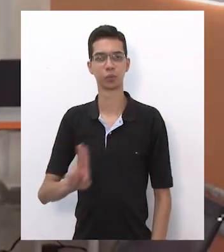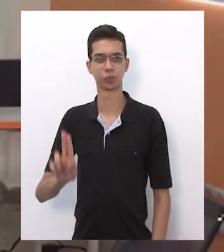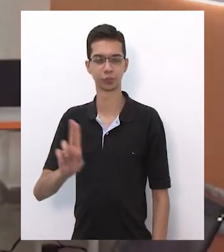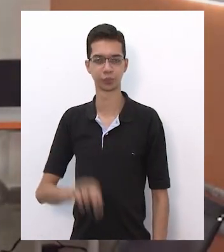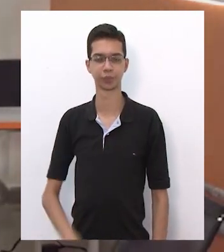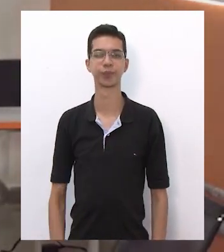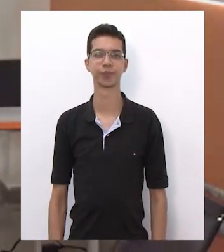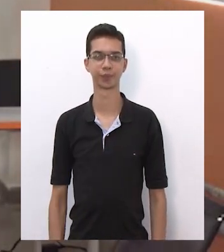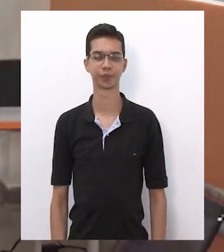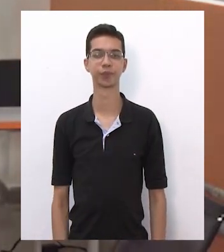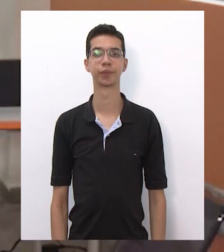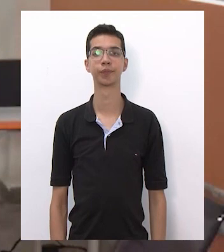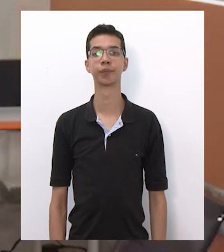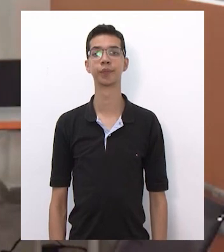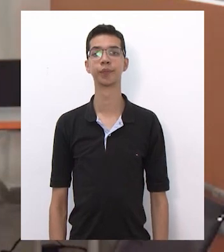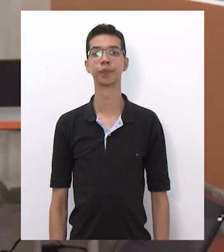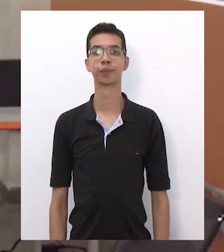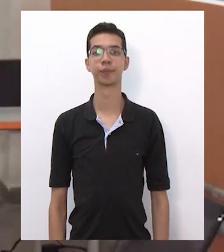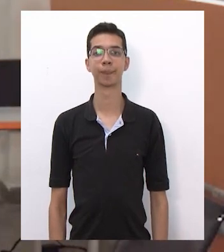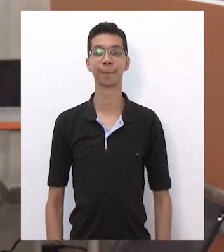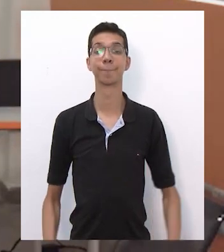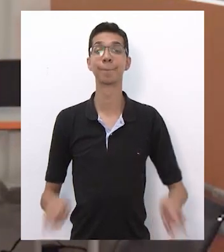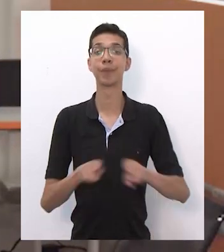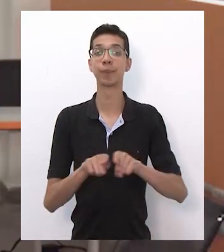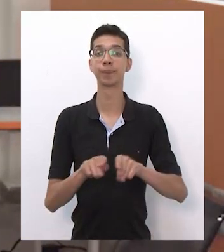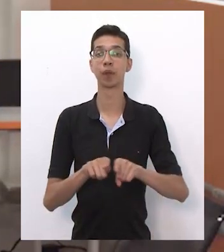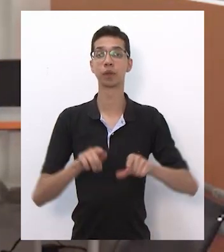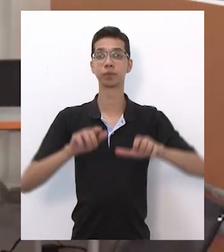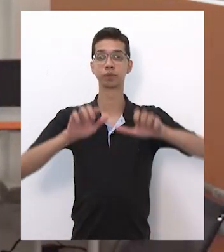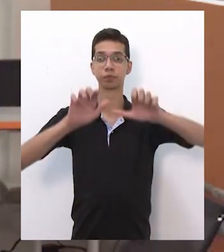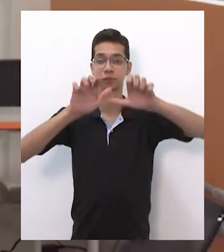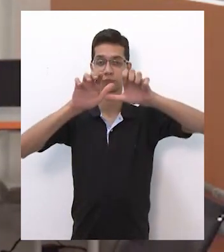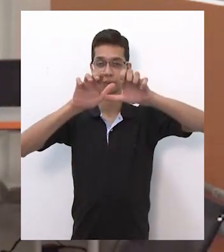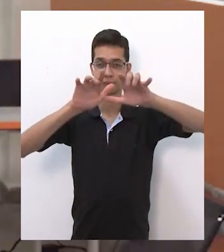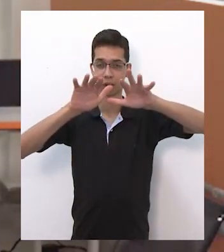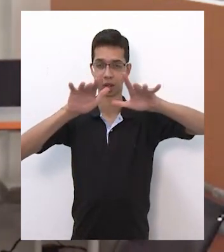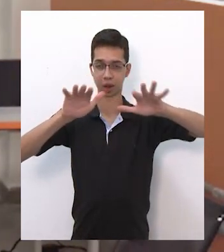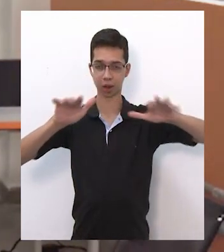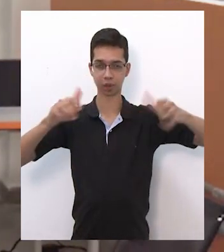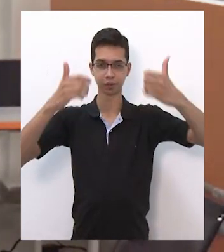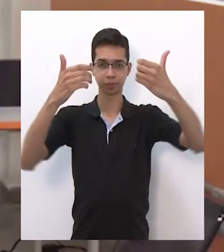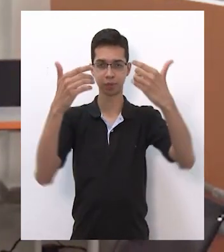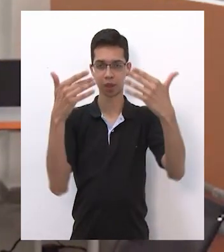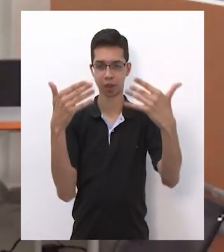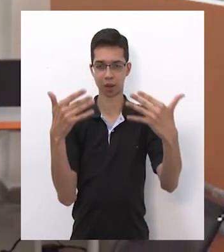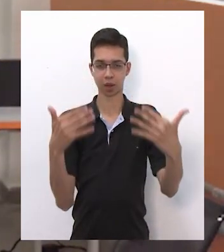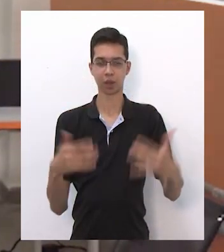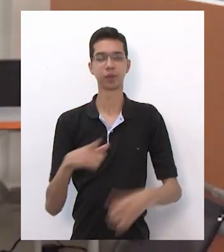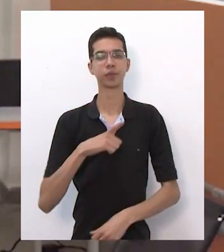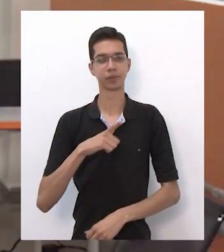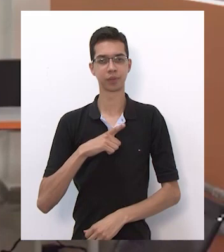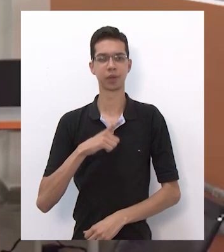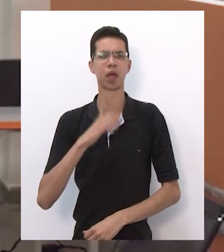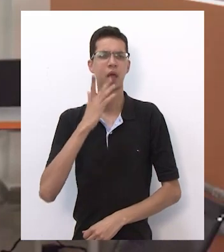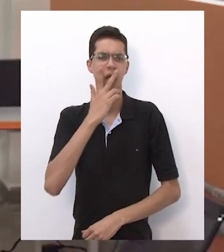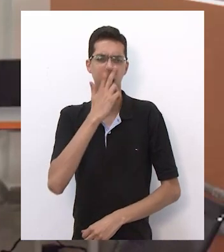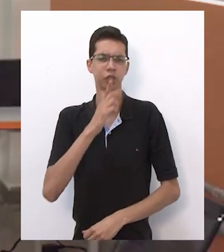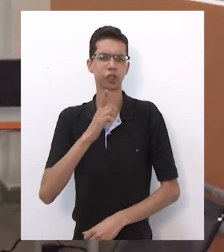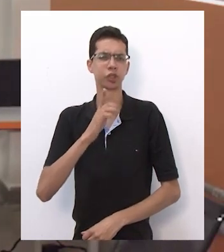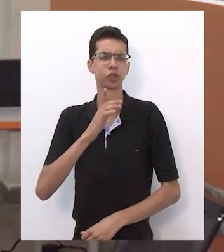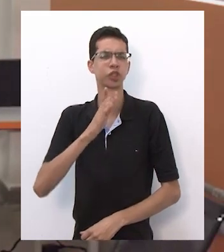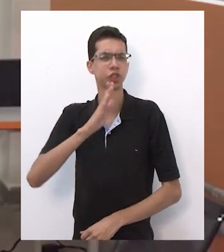físico. Blocos de código, vocês já devem ter passado em algum espaço que falou um pouquinho sobre blocos de